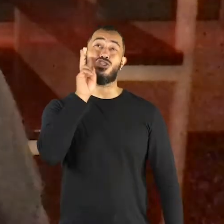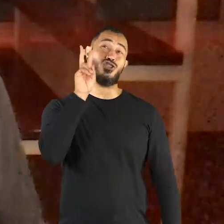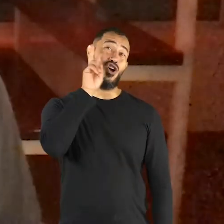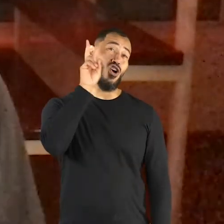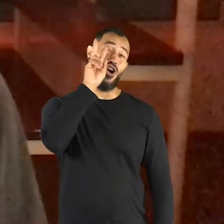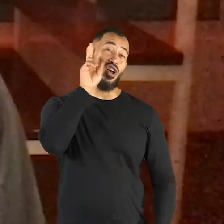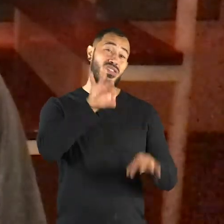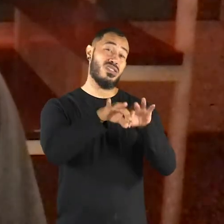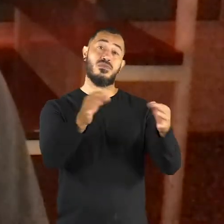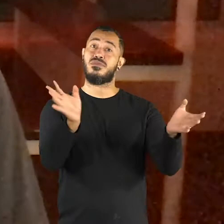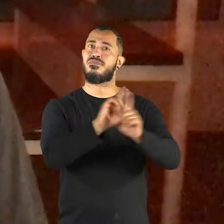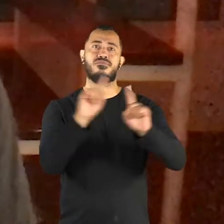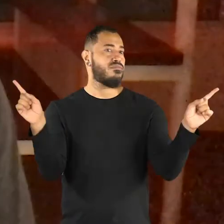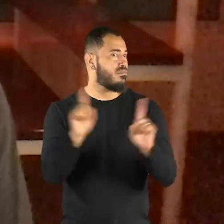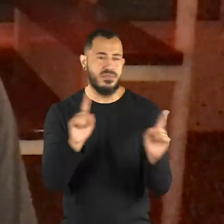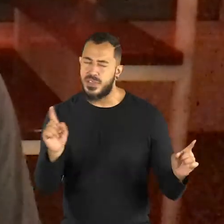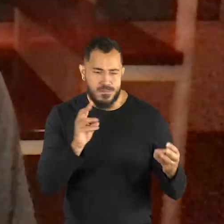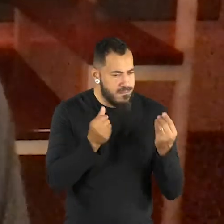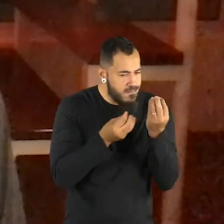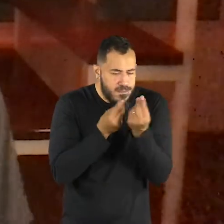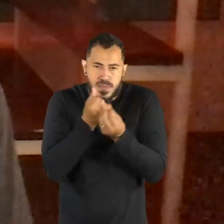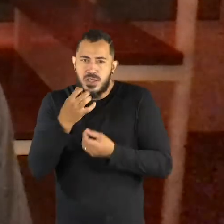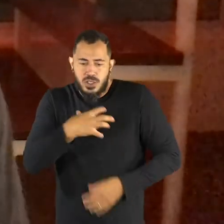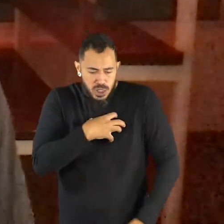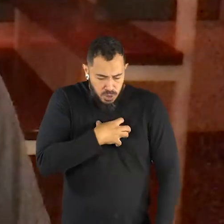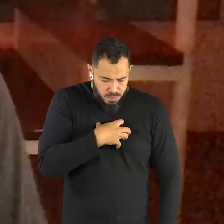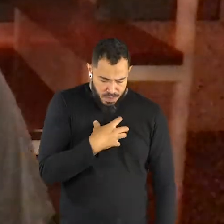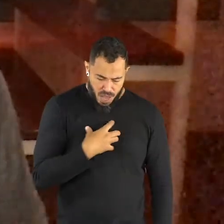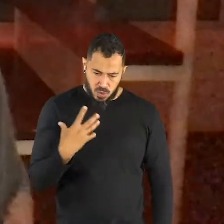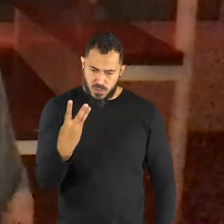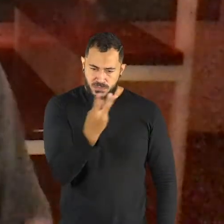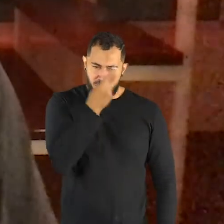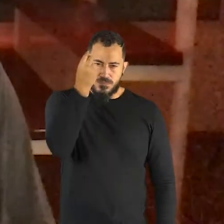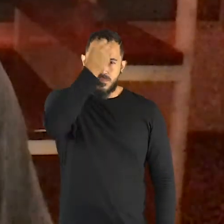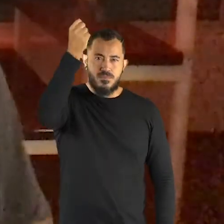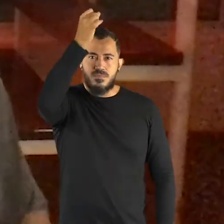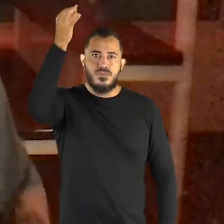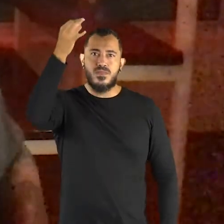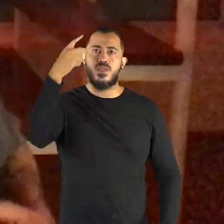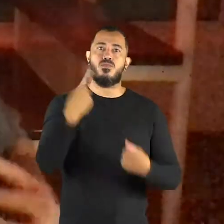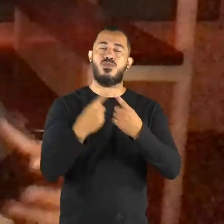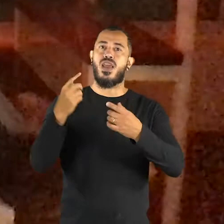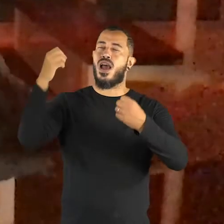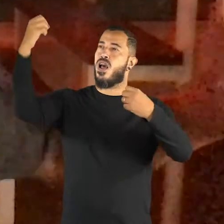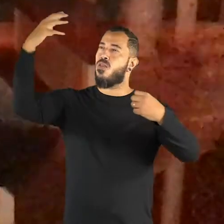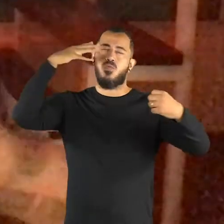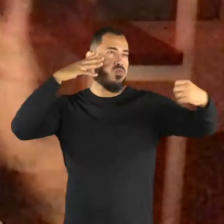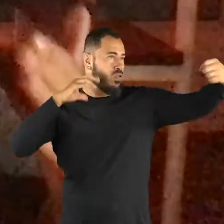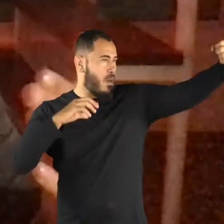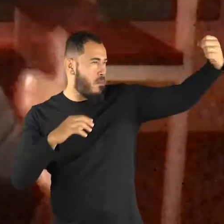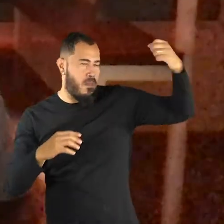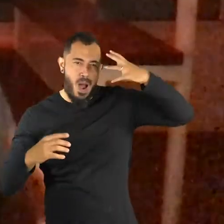a montagem envolva, ela tenha sentimento, ela seja sinestésica, a luz que entra no momento junto